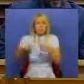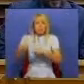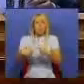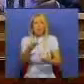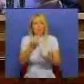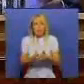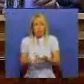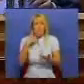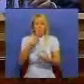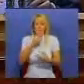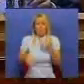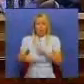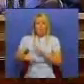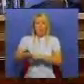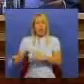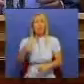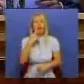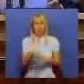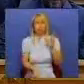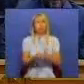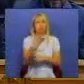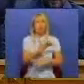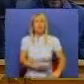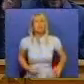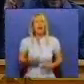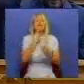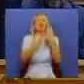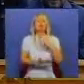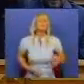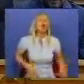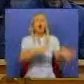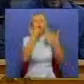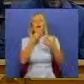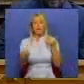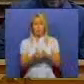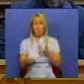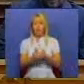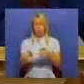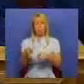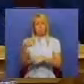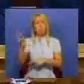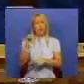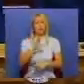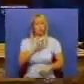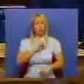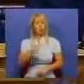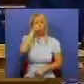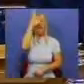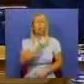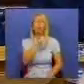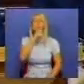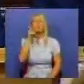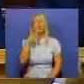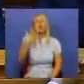desempregados, mas pergunta pelos desempregados. E um velho Partido Socialista, Sr. Primeiro Ministro, que prometeu 150